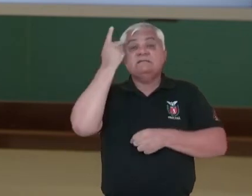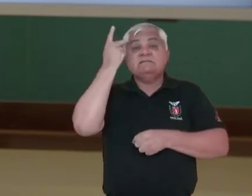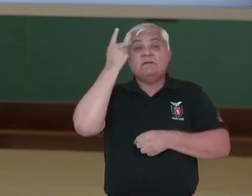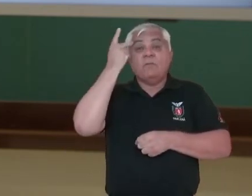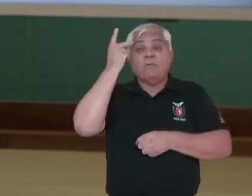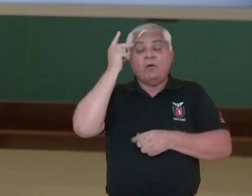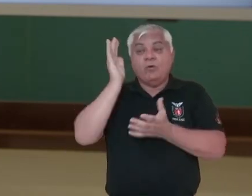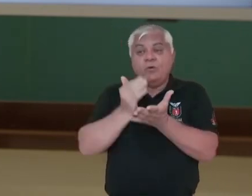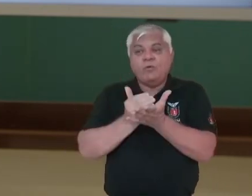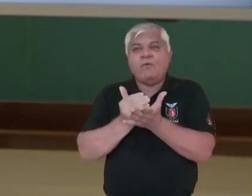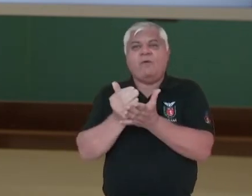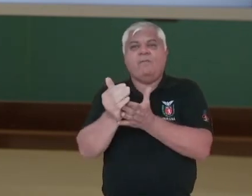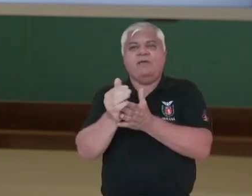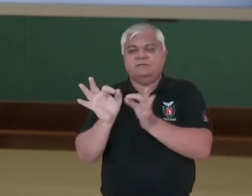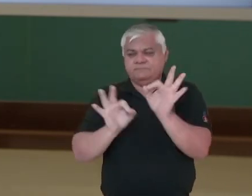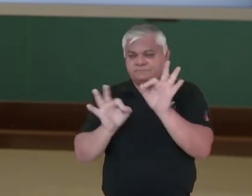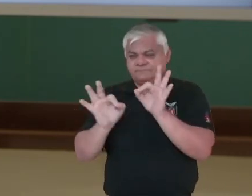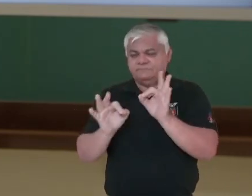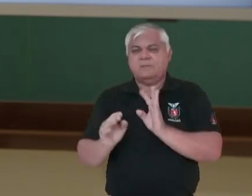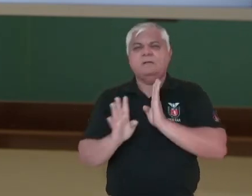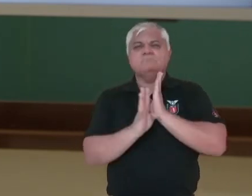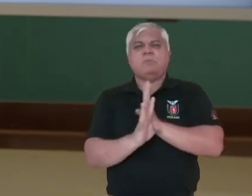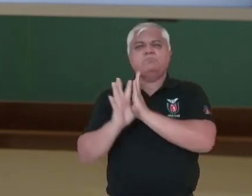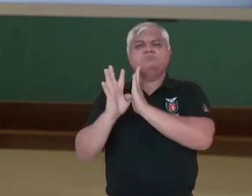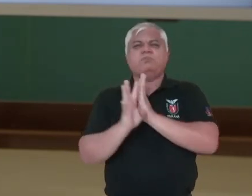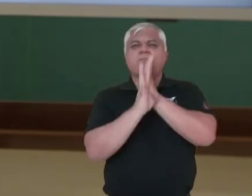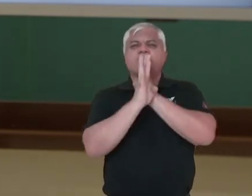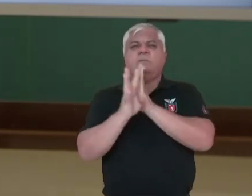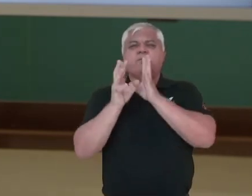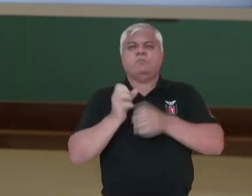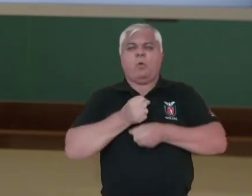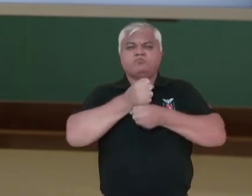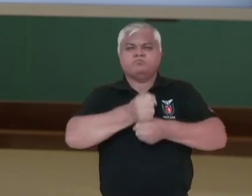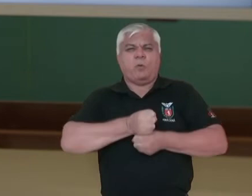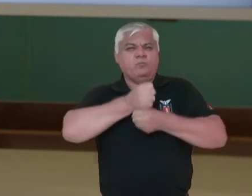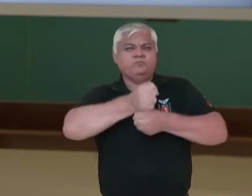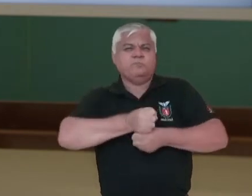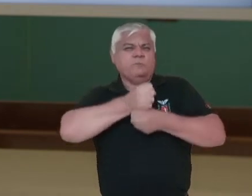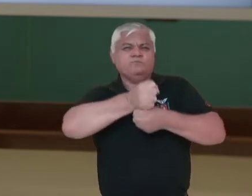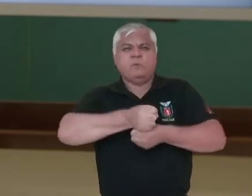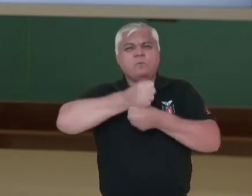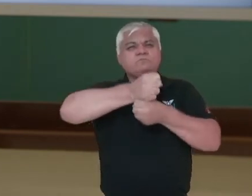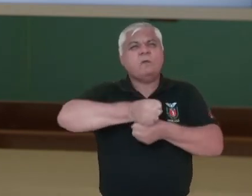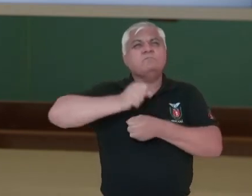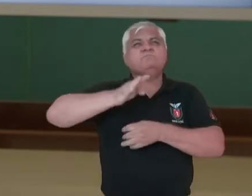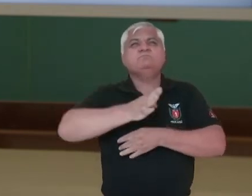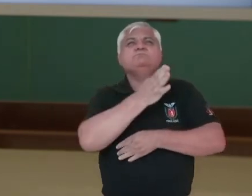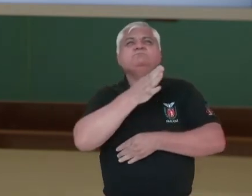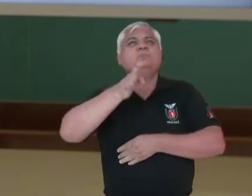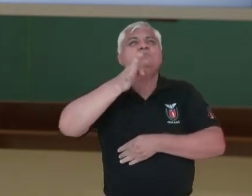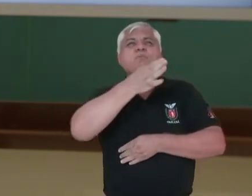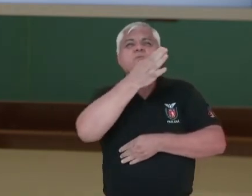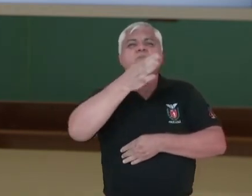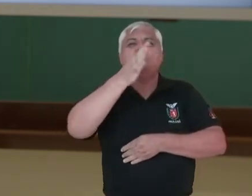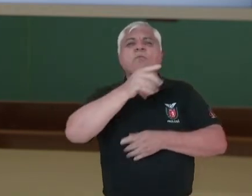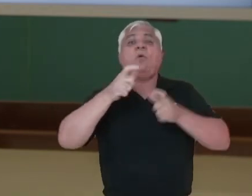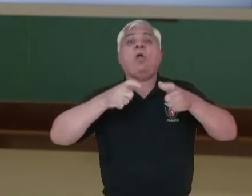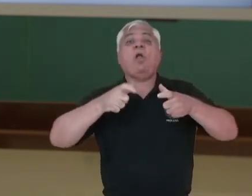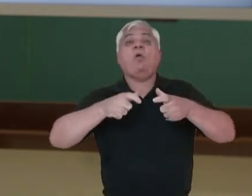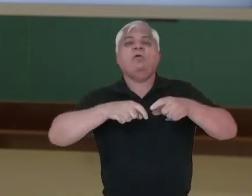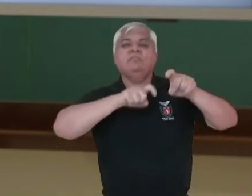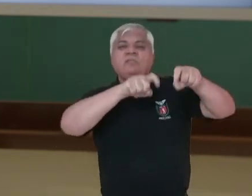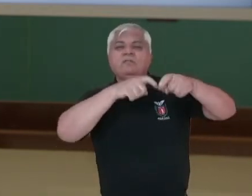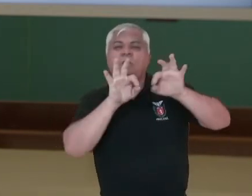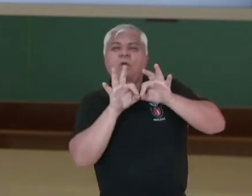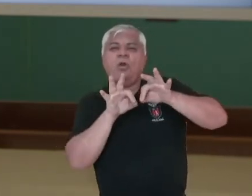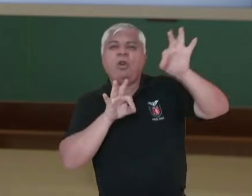de partida, né, dos bandeirantes em direção ao interior. Eles saíam da região de São Paulo e iam para o interior em